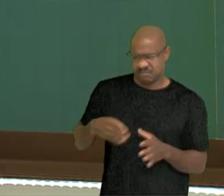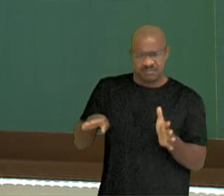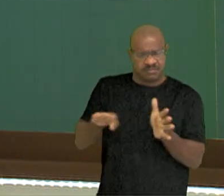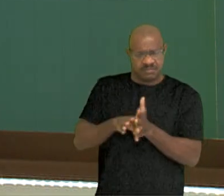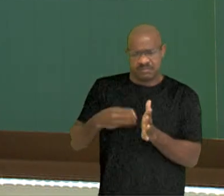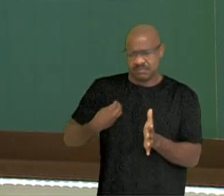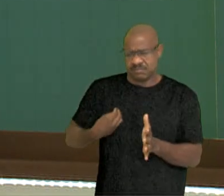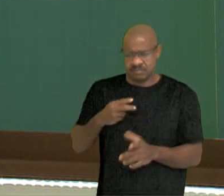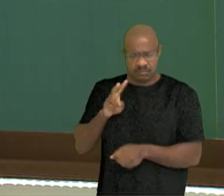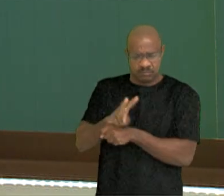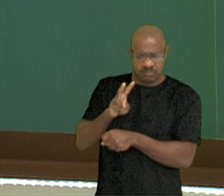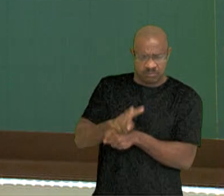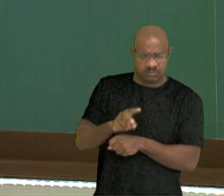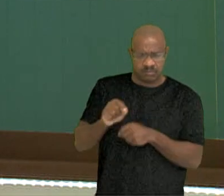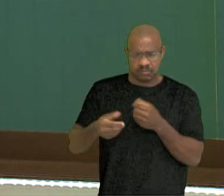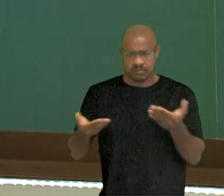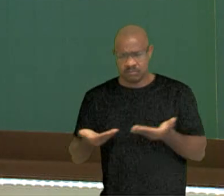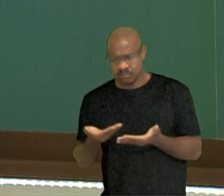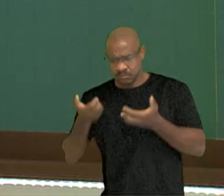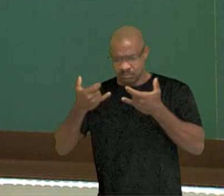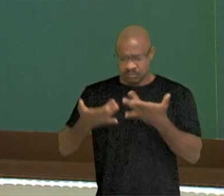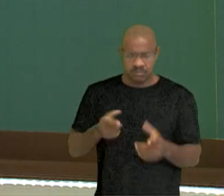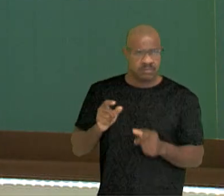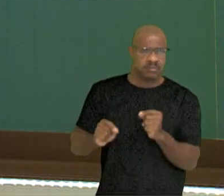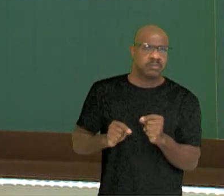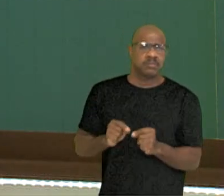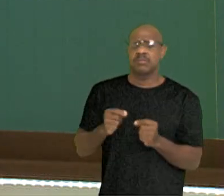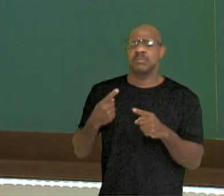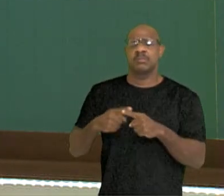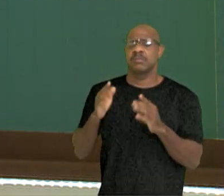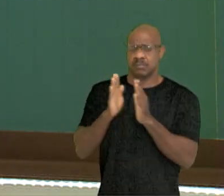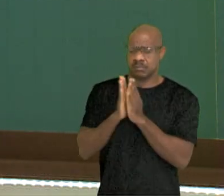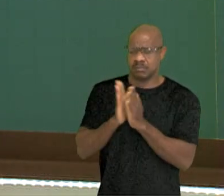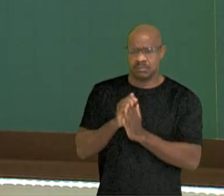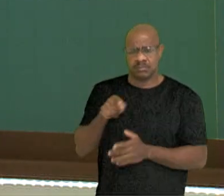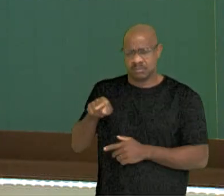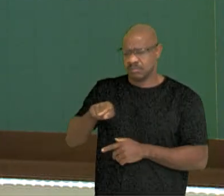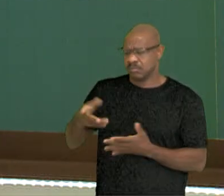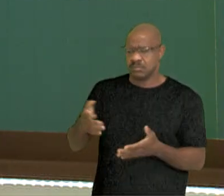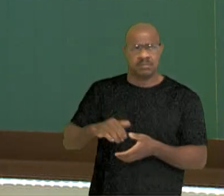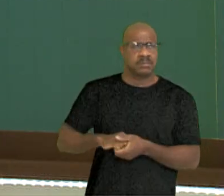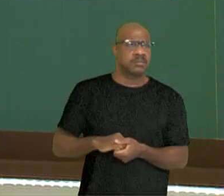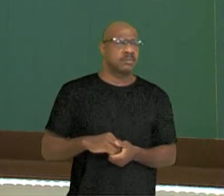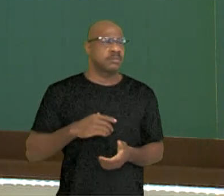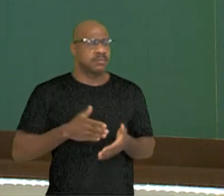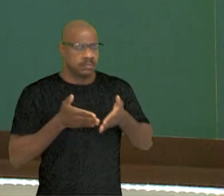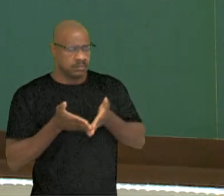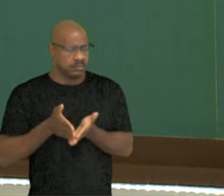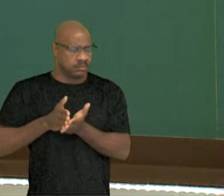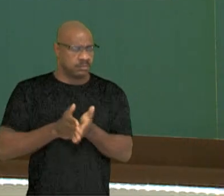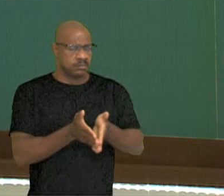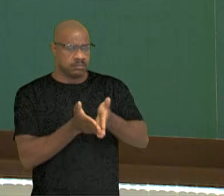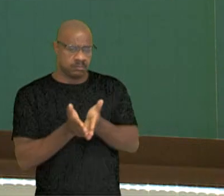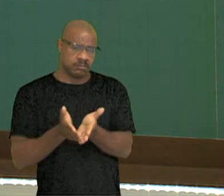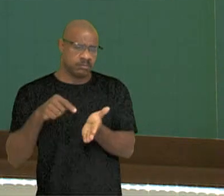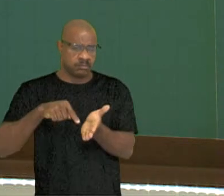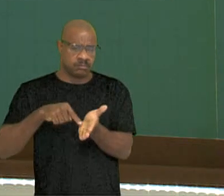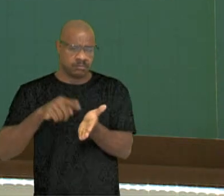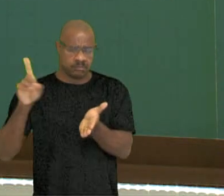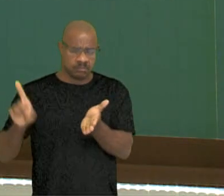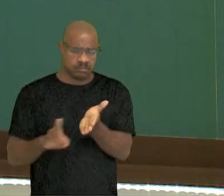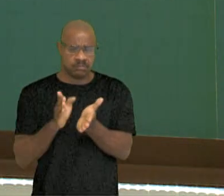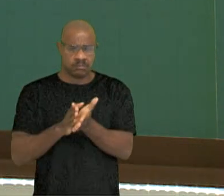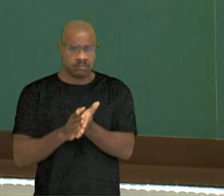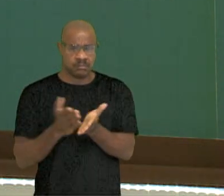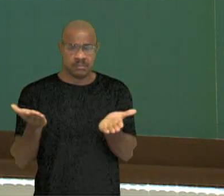prazer, cuidando cá, guarecer, por que rezam lá por ti? Embarca ou embarcai, que a vez de